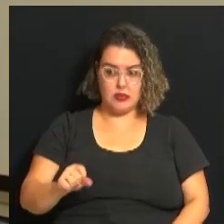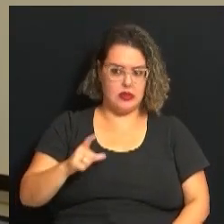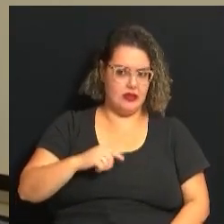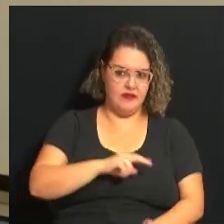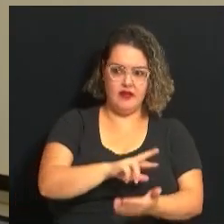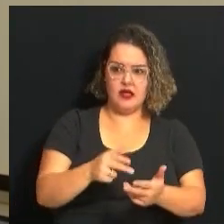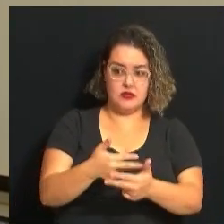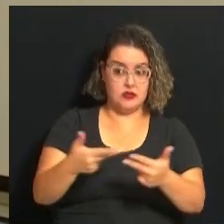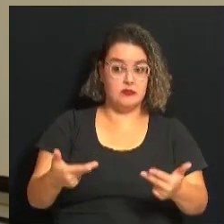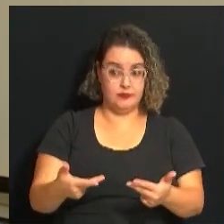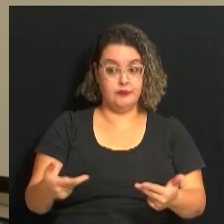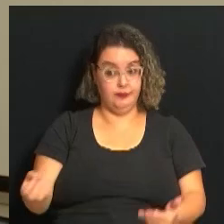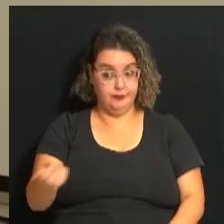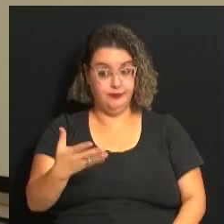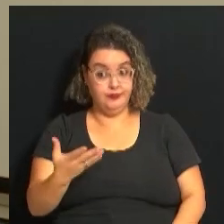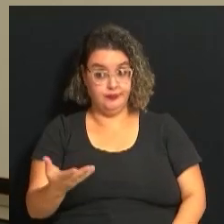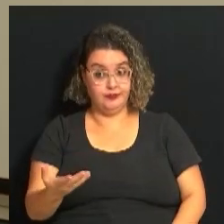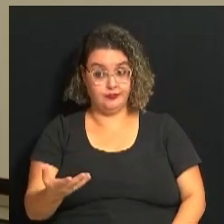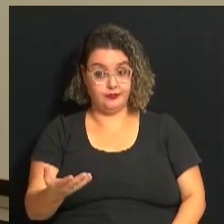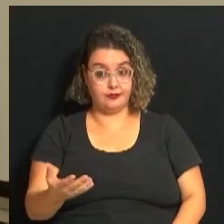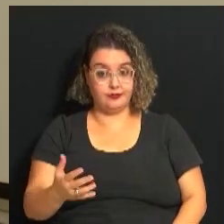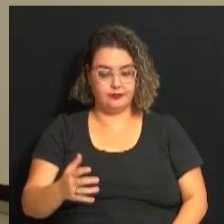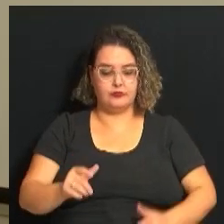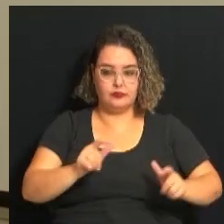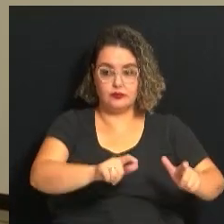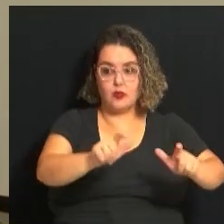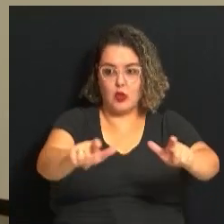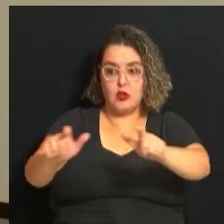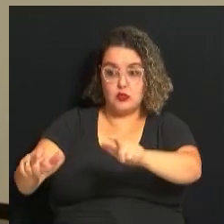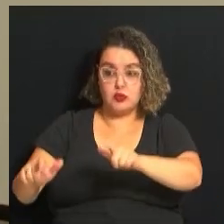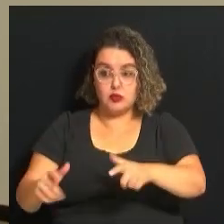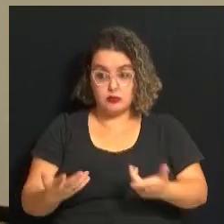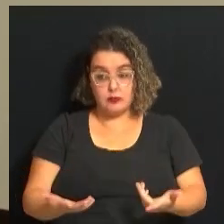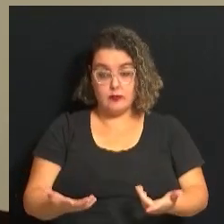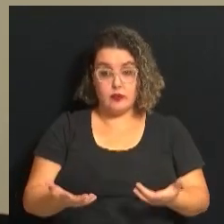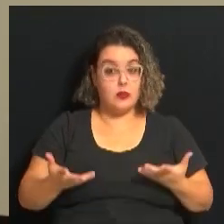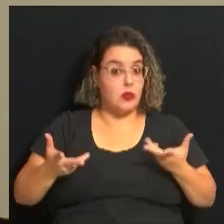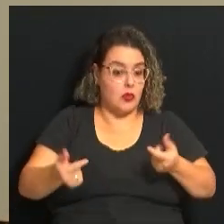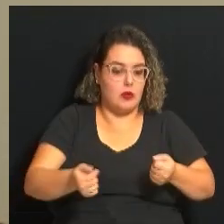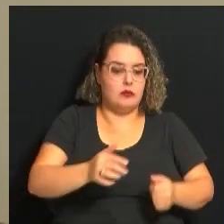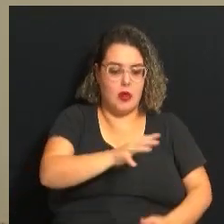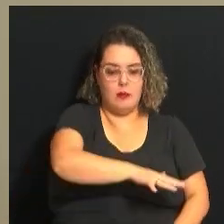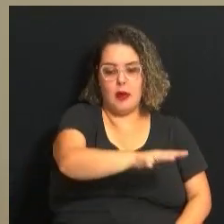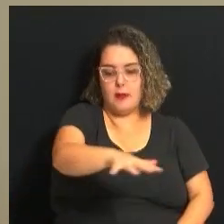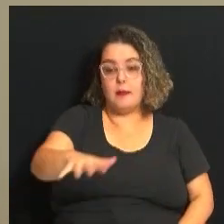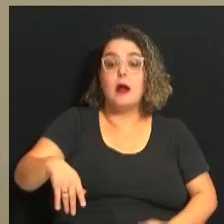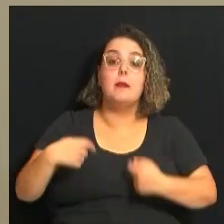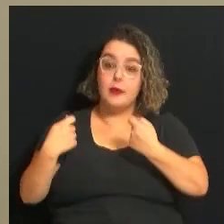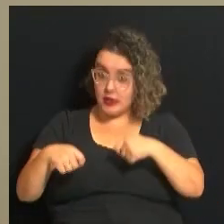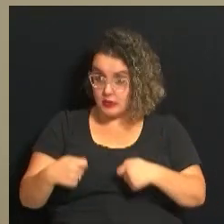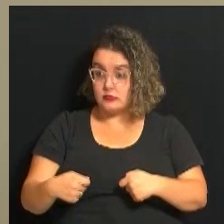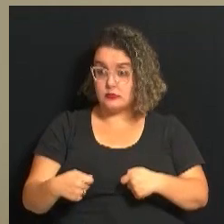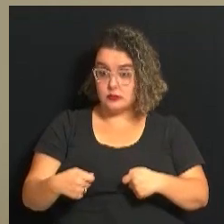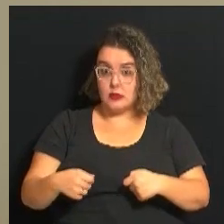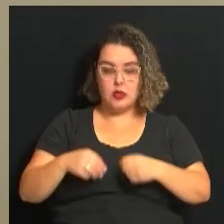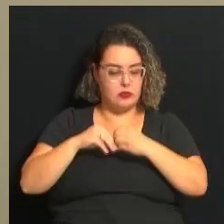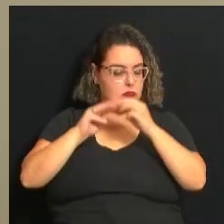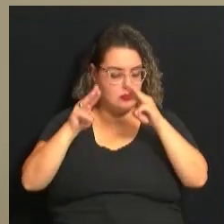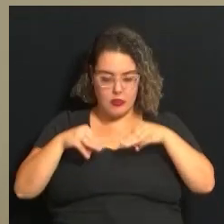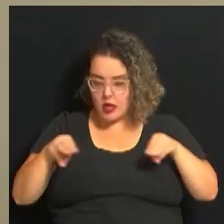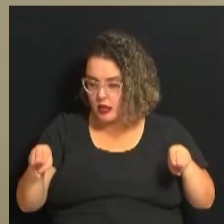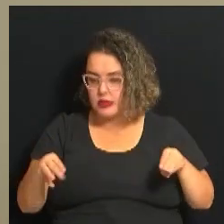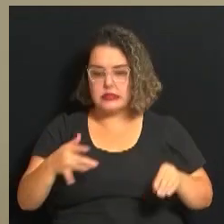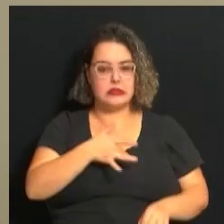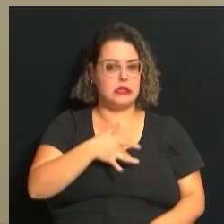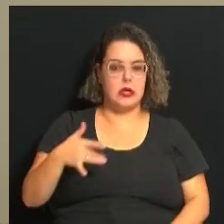engenharia cartográfica, como é essa questão da espacialização, praticamente todas as áreas precisam disso hoje em dia. Então você vai desde o marketing, saúde